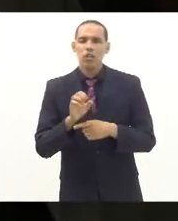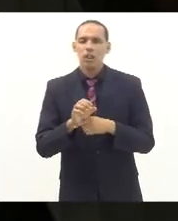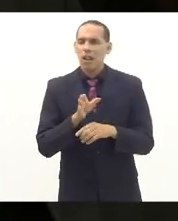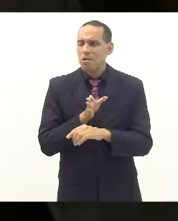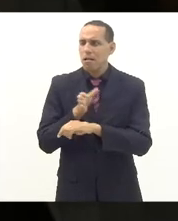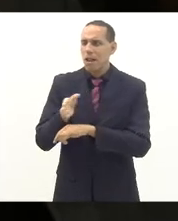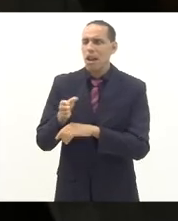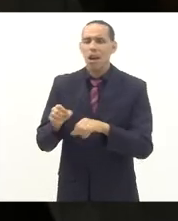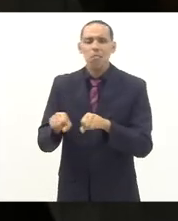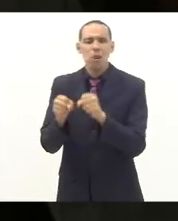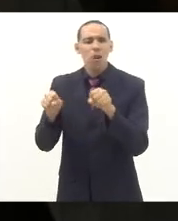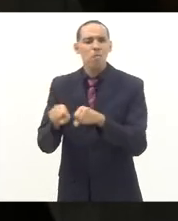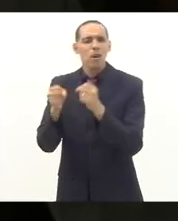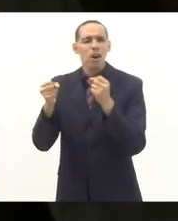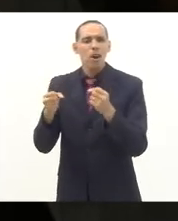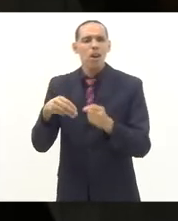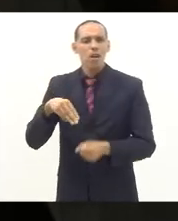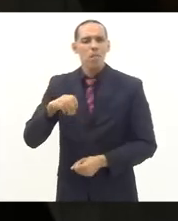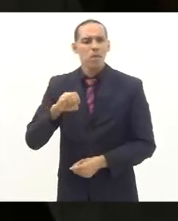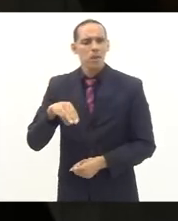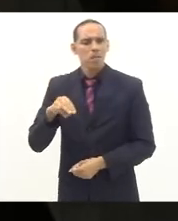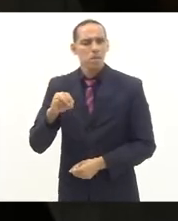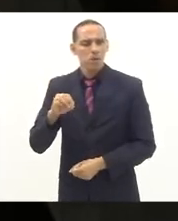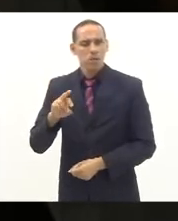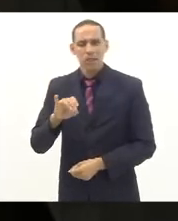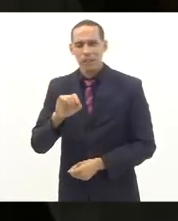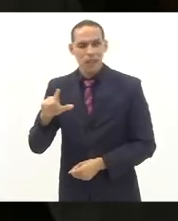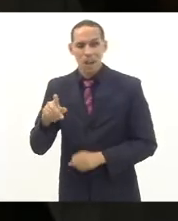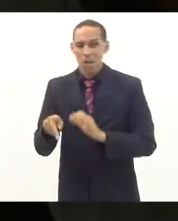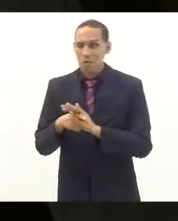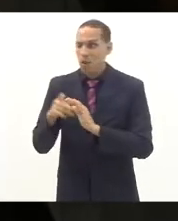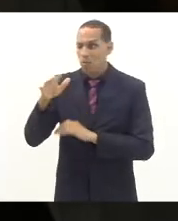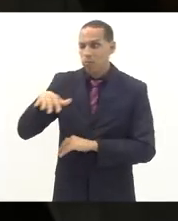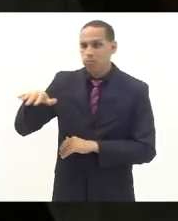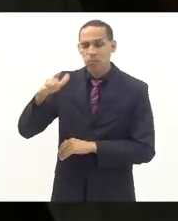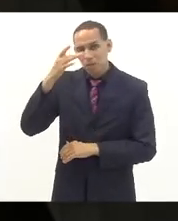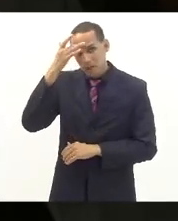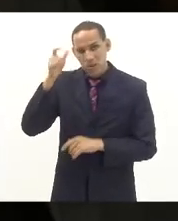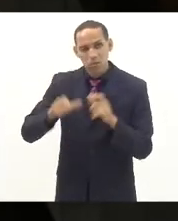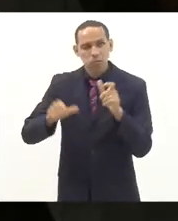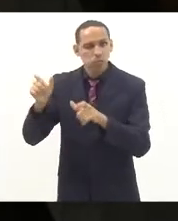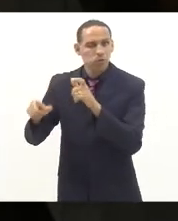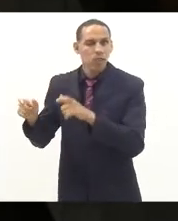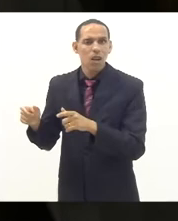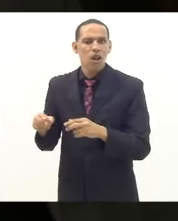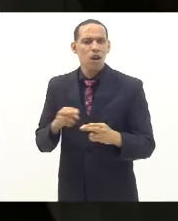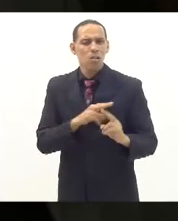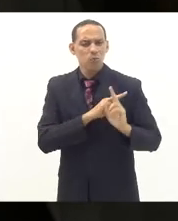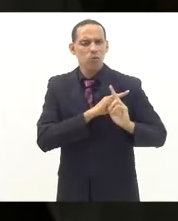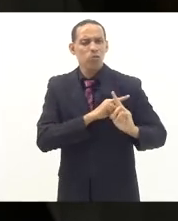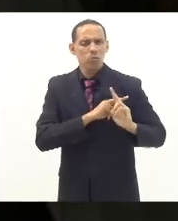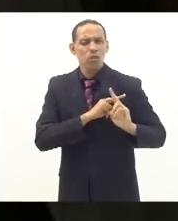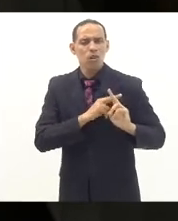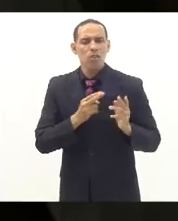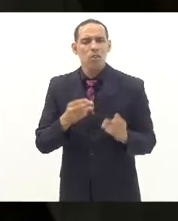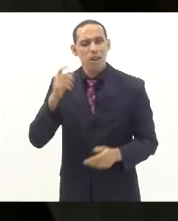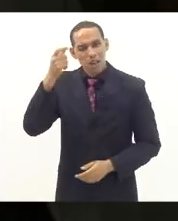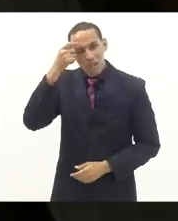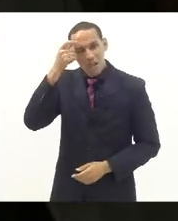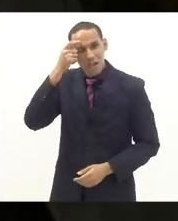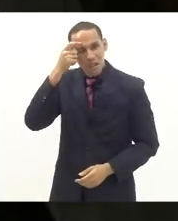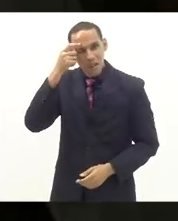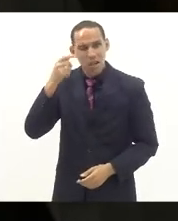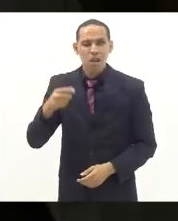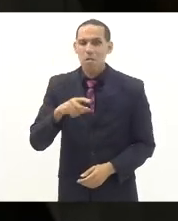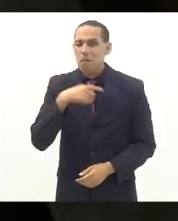o memorial erguido pela própria população para os próprios coletivos locais em luto em memória aos mortos de 2.000